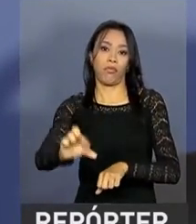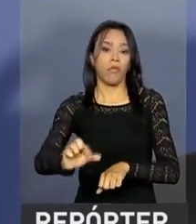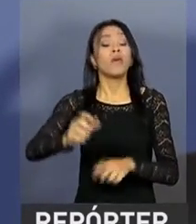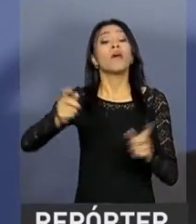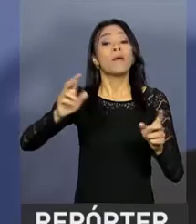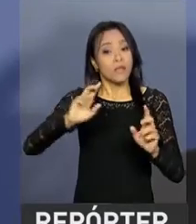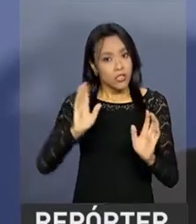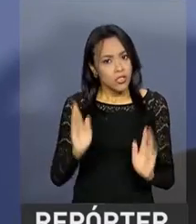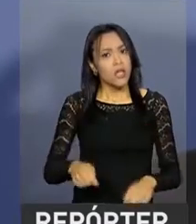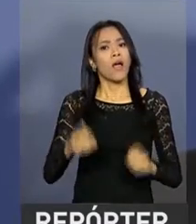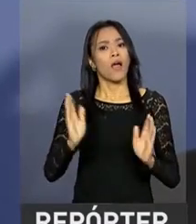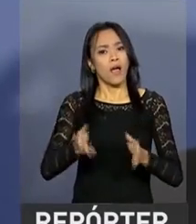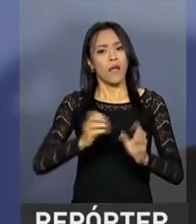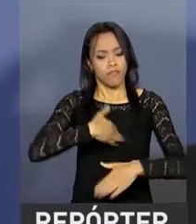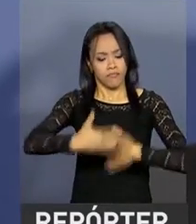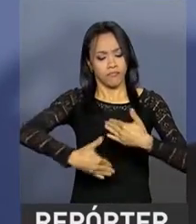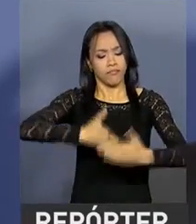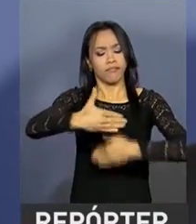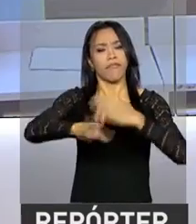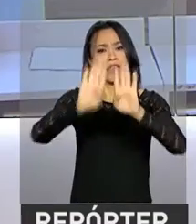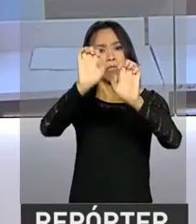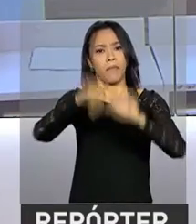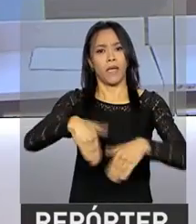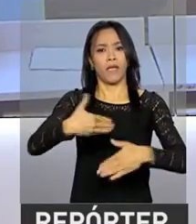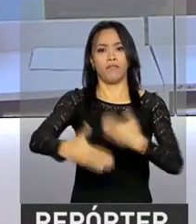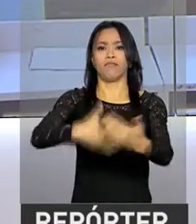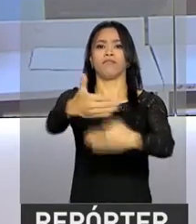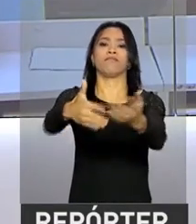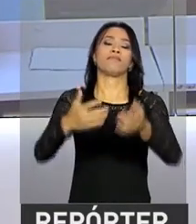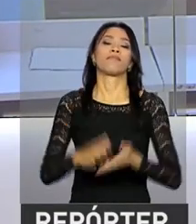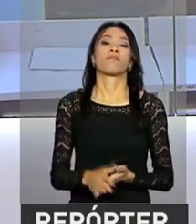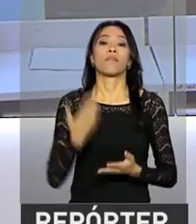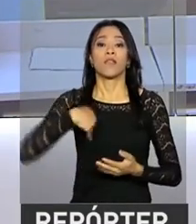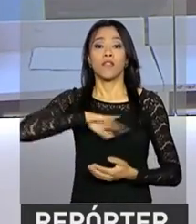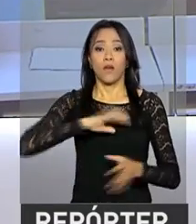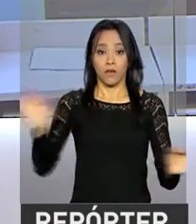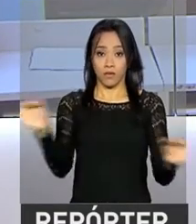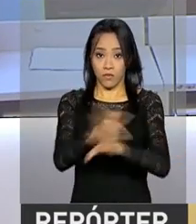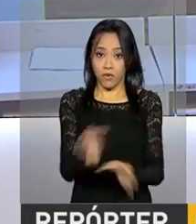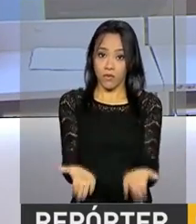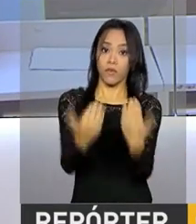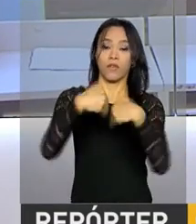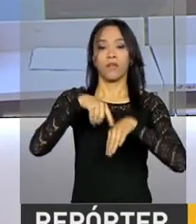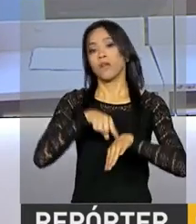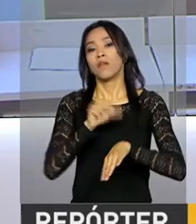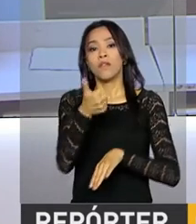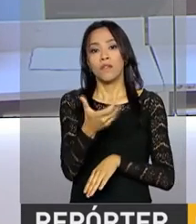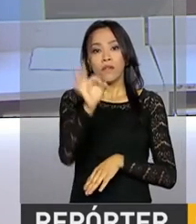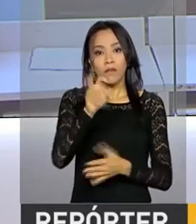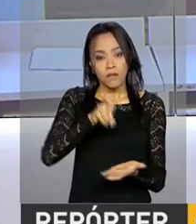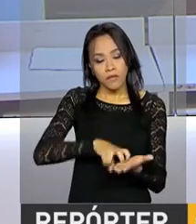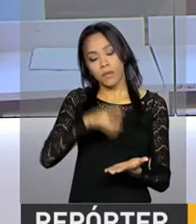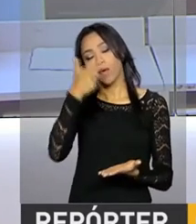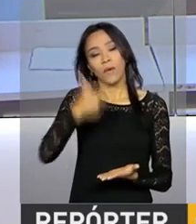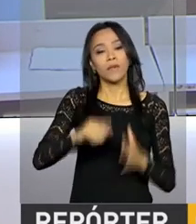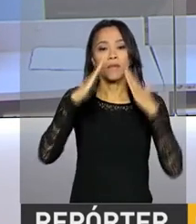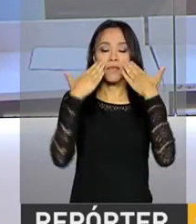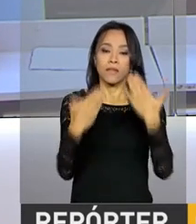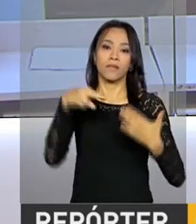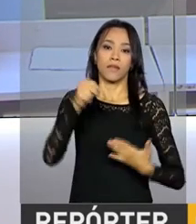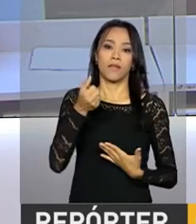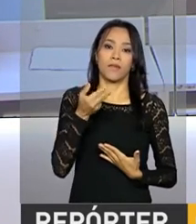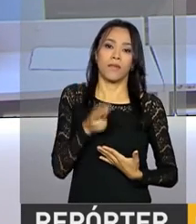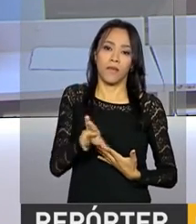de crescimento e vai perceber que nós ficamos por aqui voltamos às 10 da manhã na próxima edição do repórter